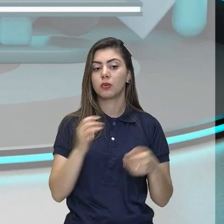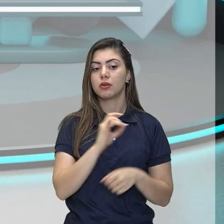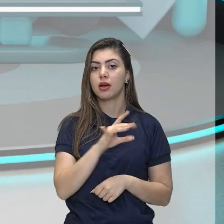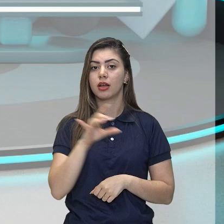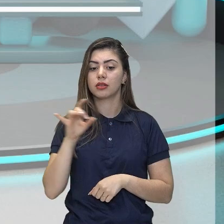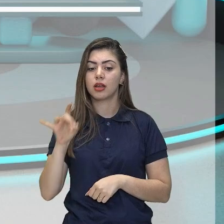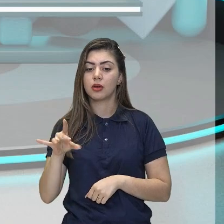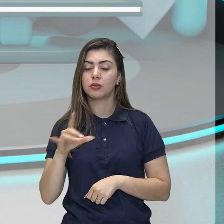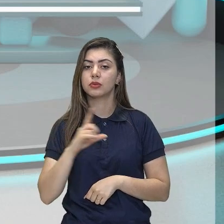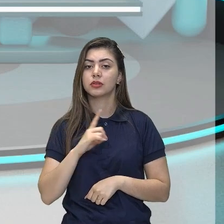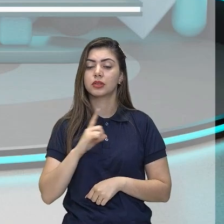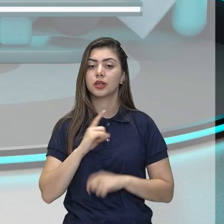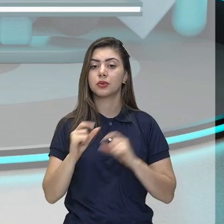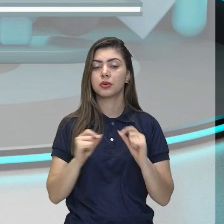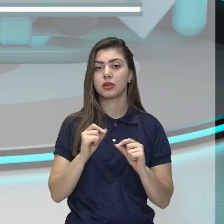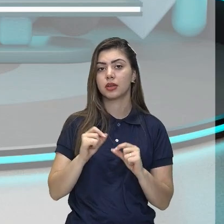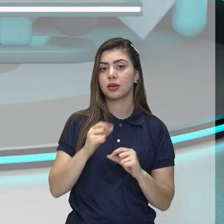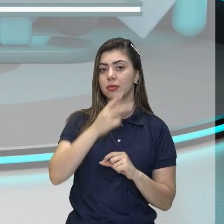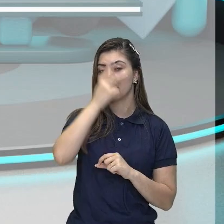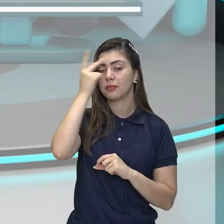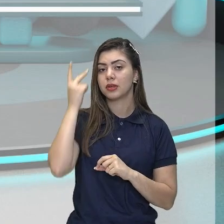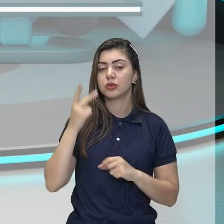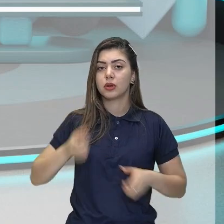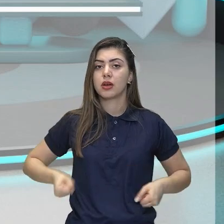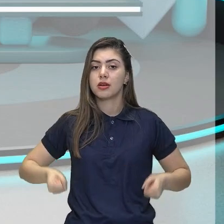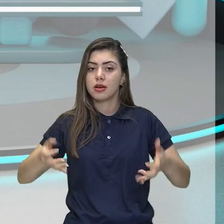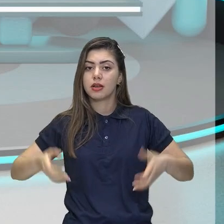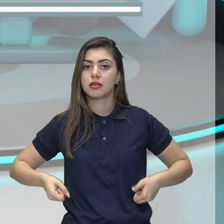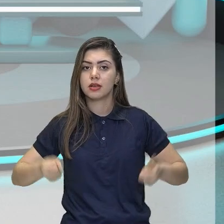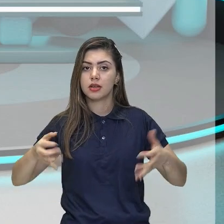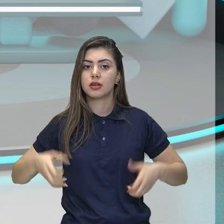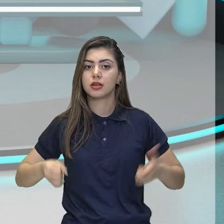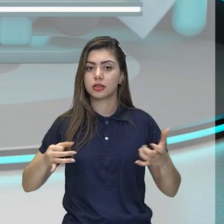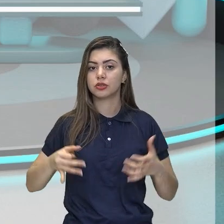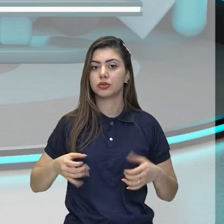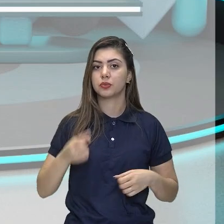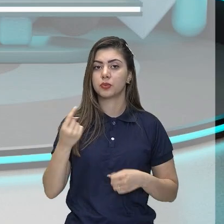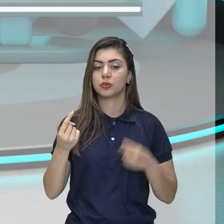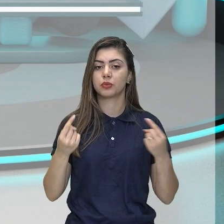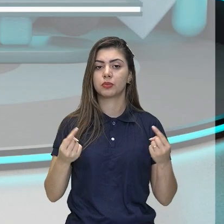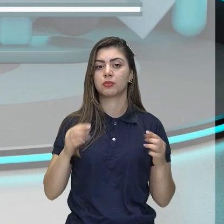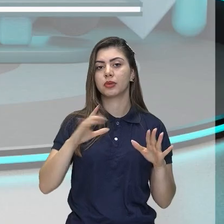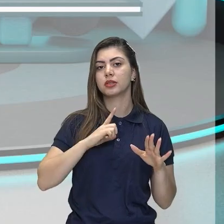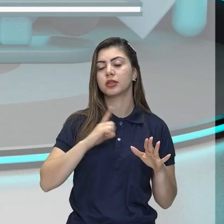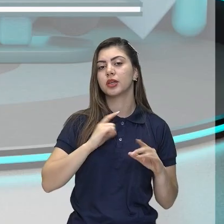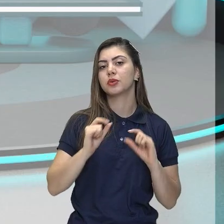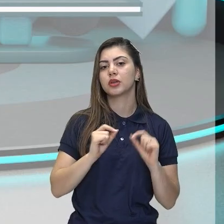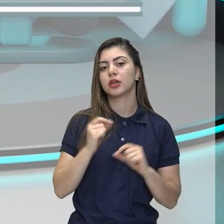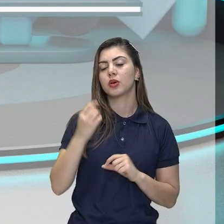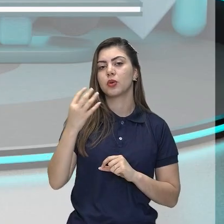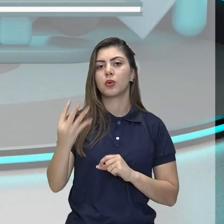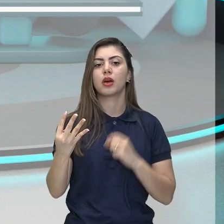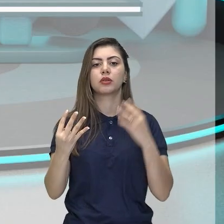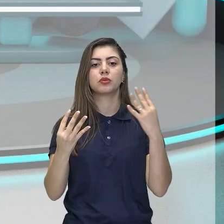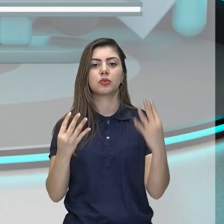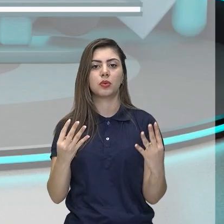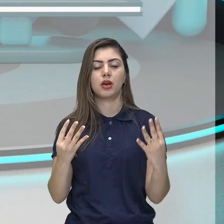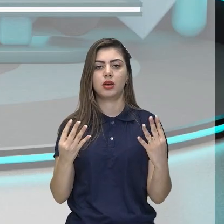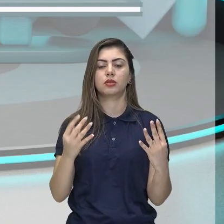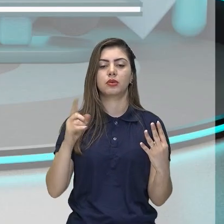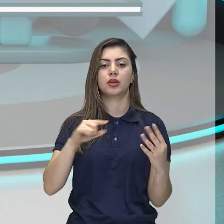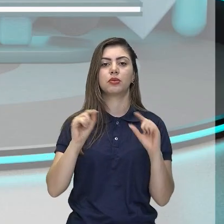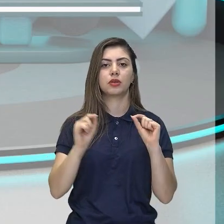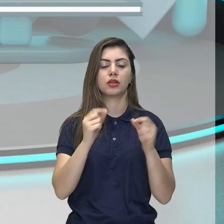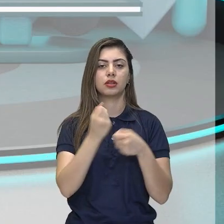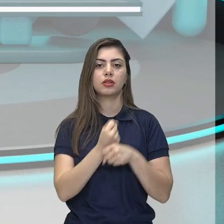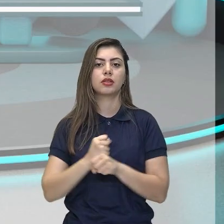cadeirante, posicionado como goleiro. Os outros 4 jogadores são divididos entre defesa e ataque. Tá? Aí tem